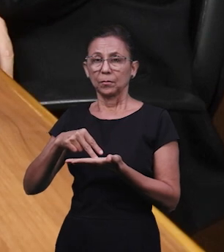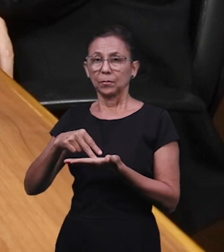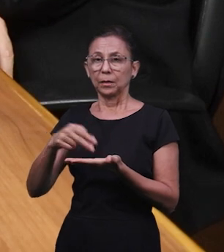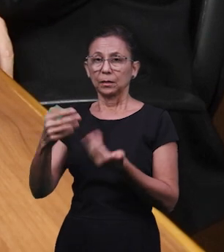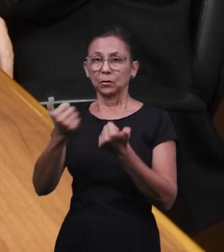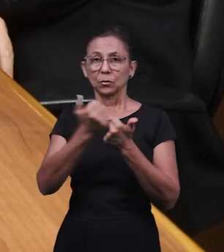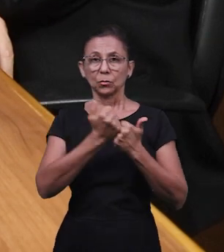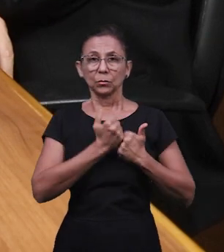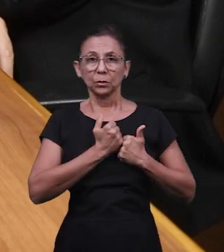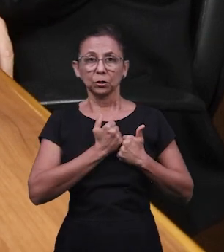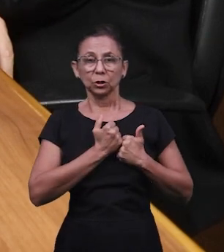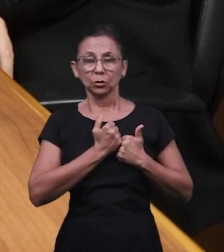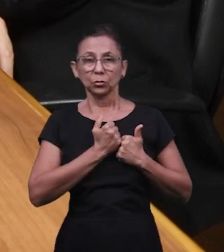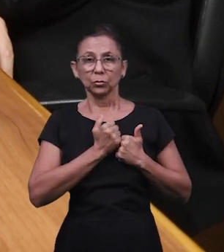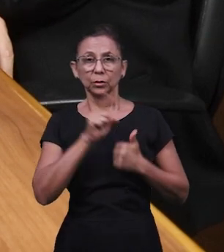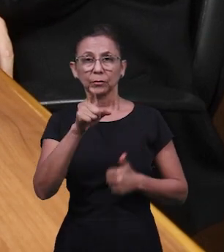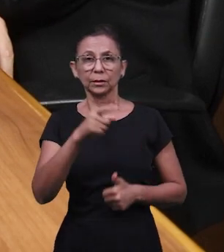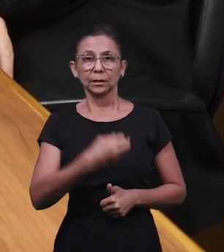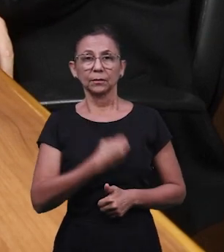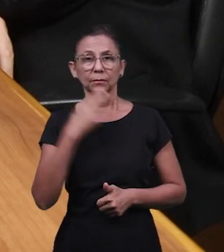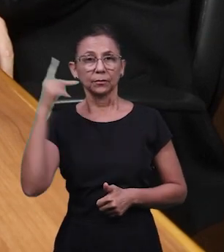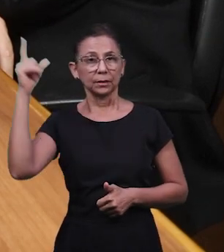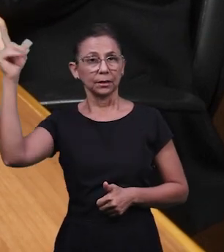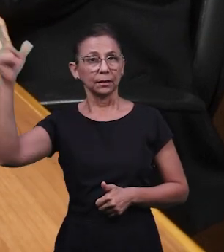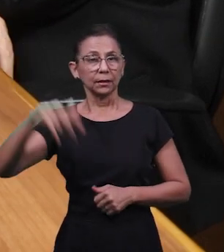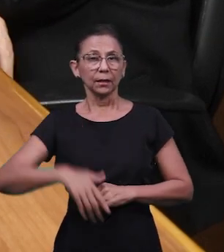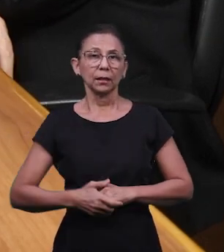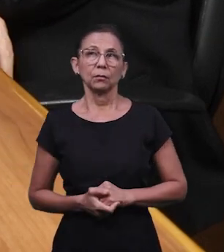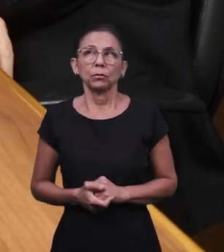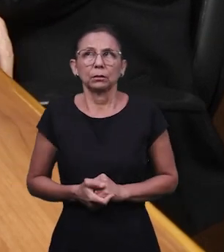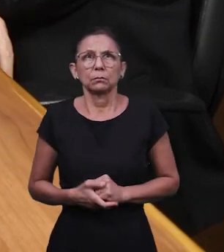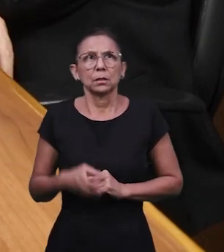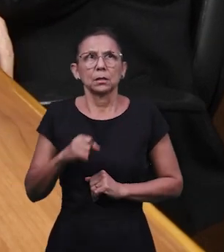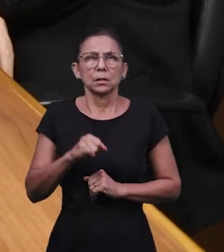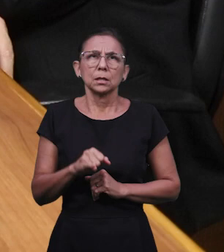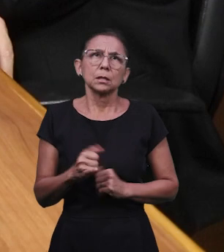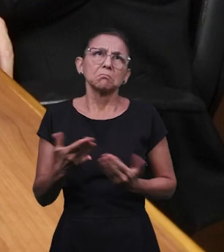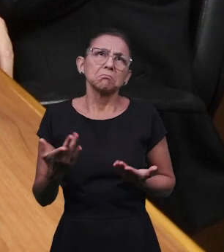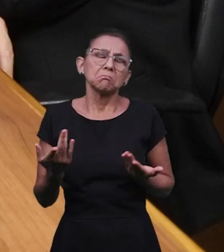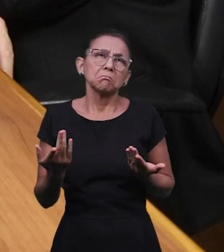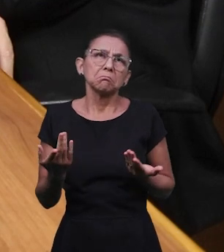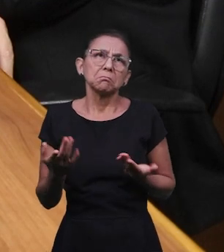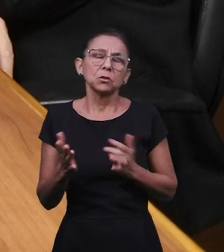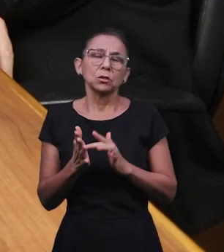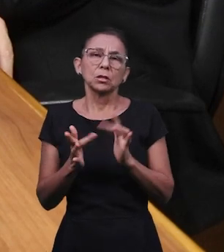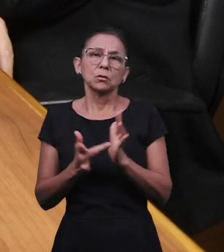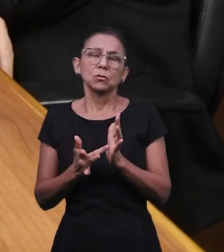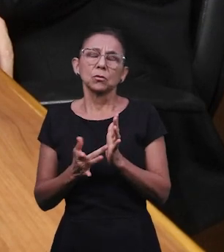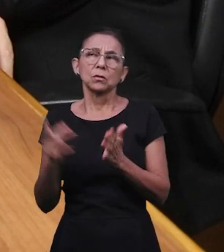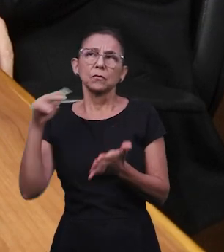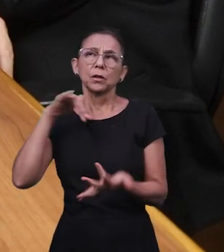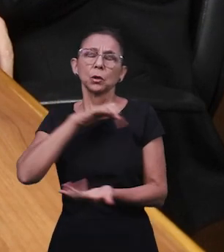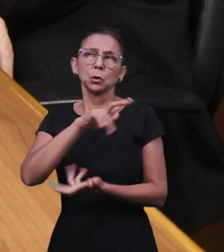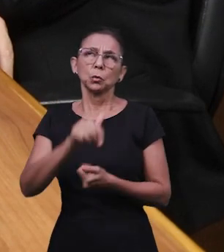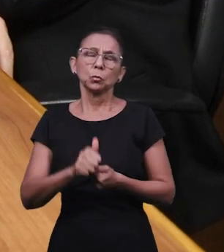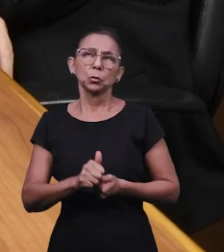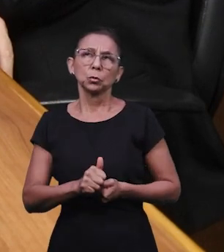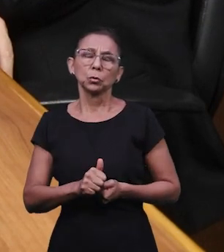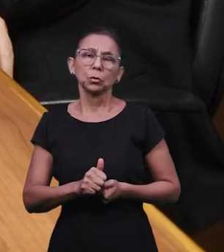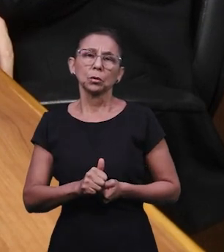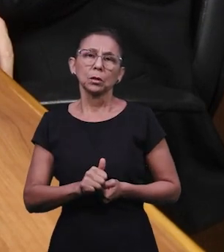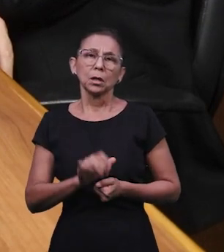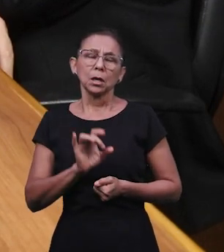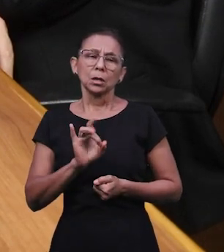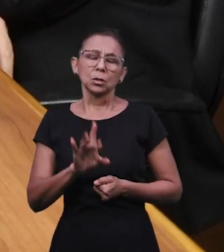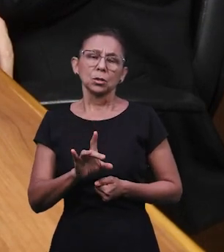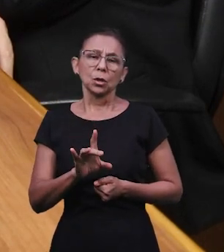Ora, se era para ter essa vida aqui, não precisava ter vindo. Nós já tínhamos a vida. Quando Jesus veio, só